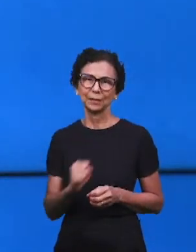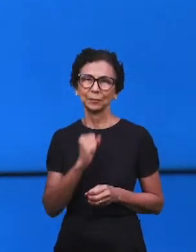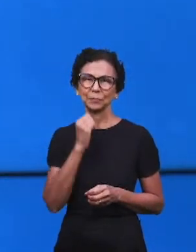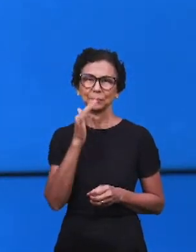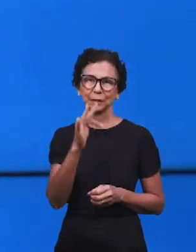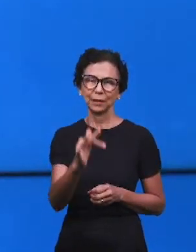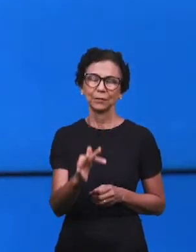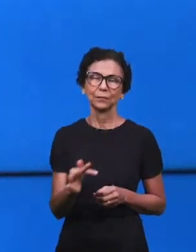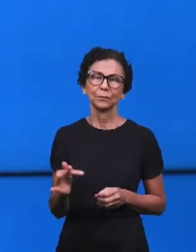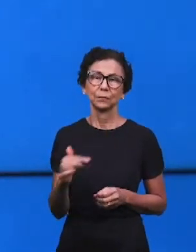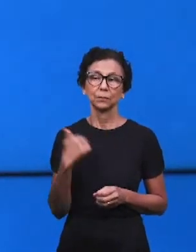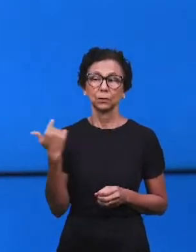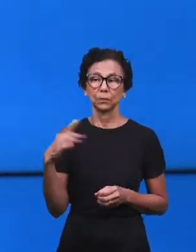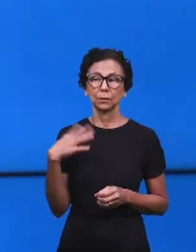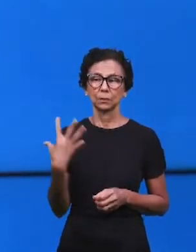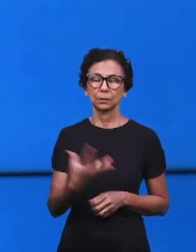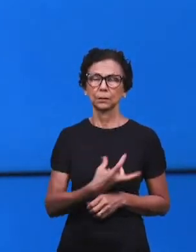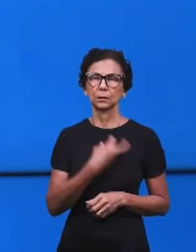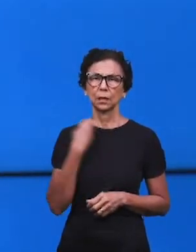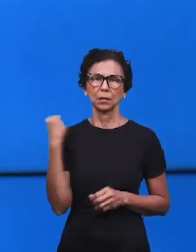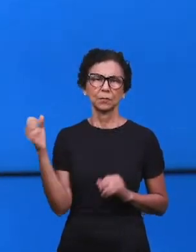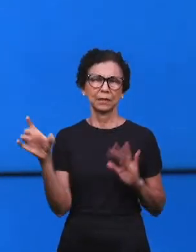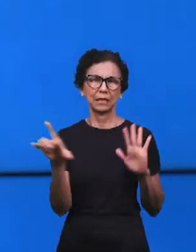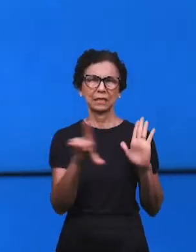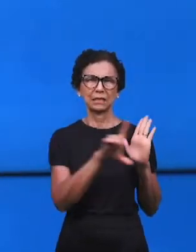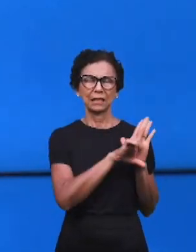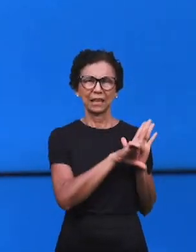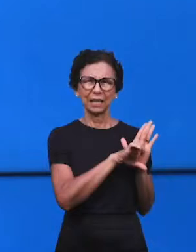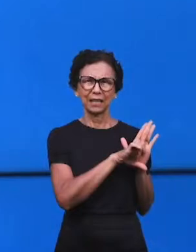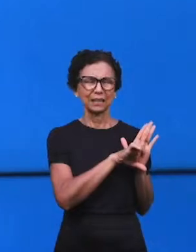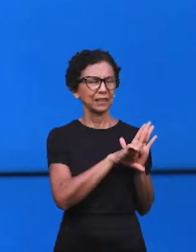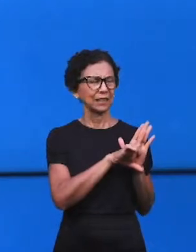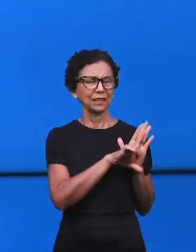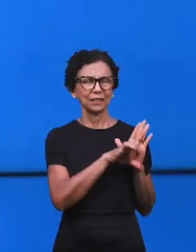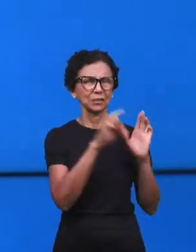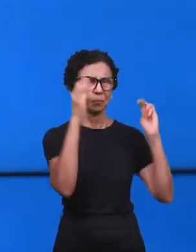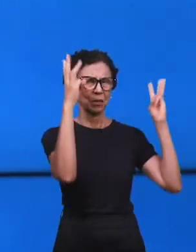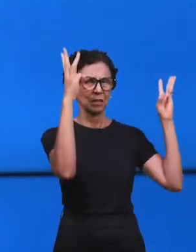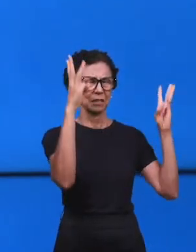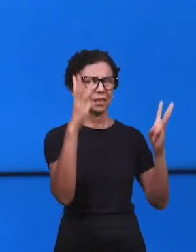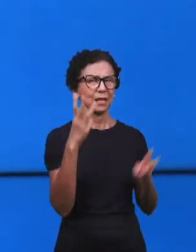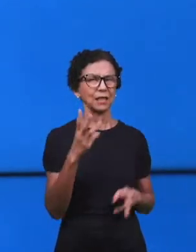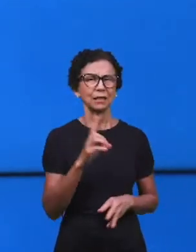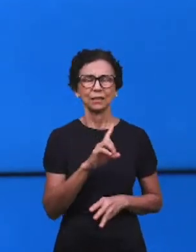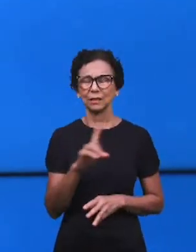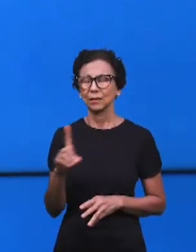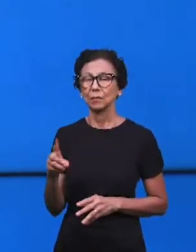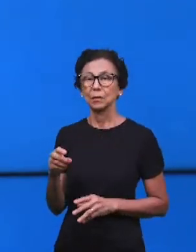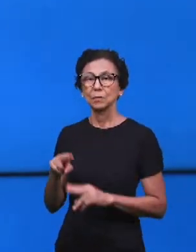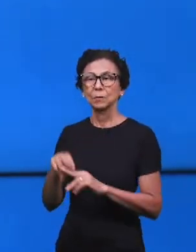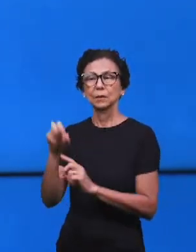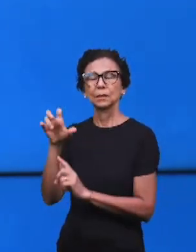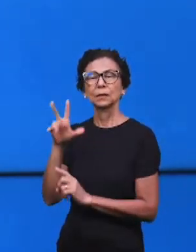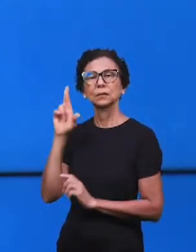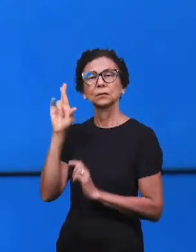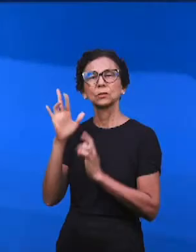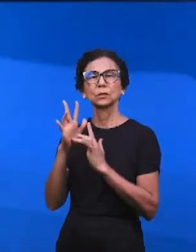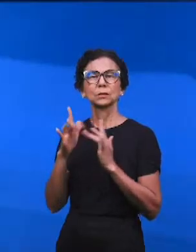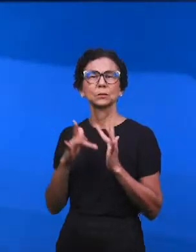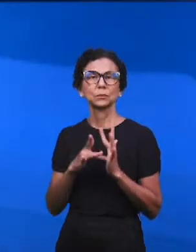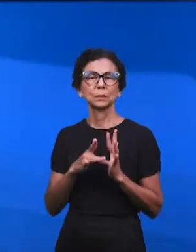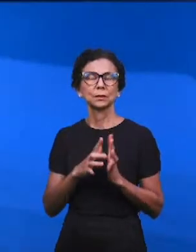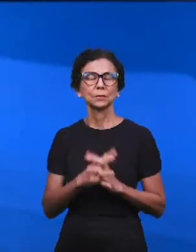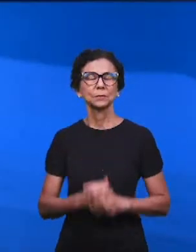pelas obras da lei, mas pela graça salvadora do Senhor Jesus. Bem colocado na sua resposta, Caio, que Deus abençoe. Glória a